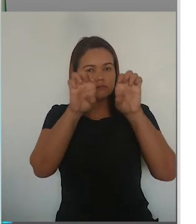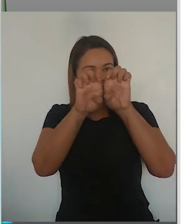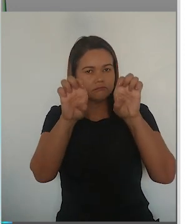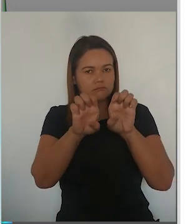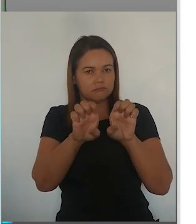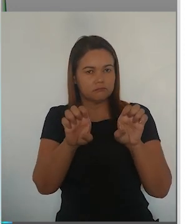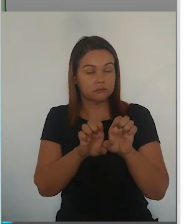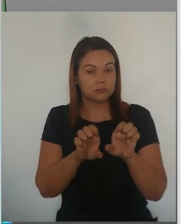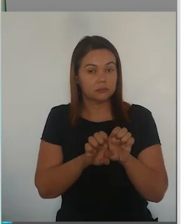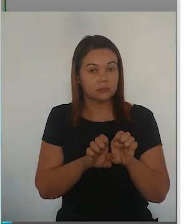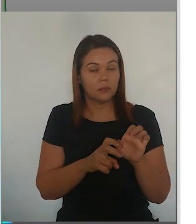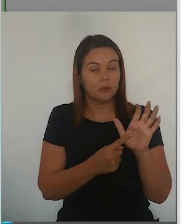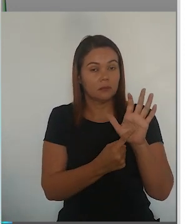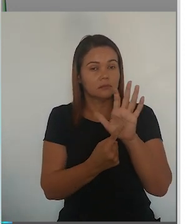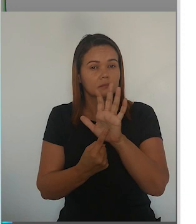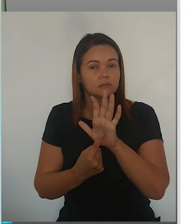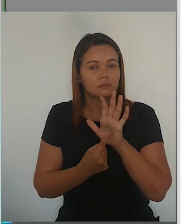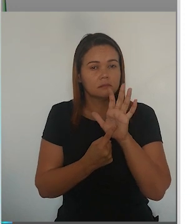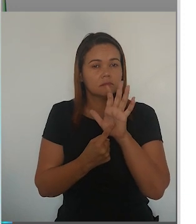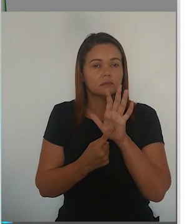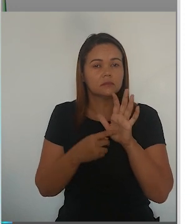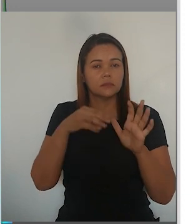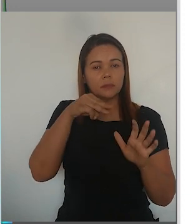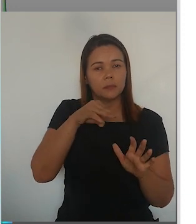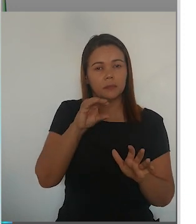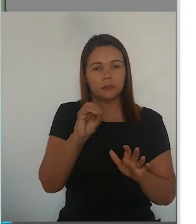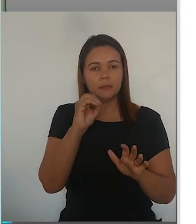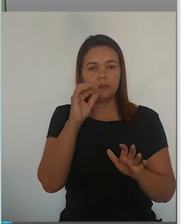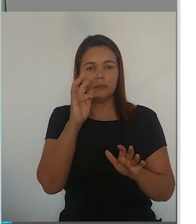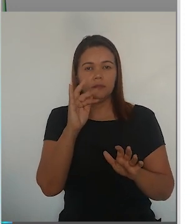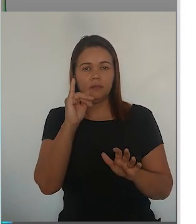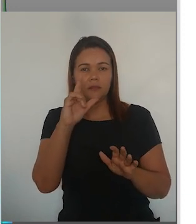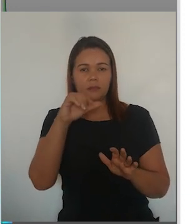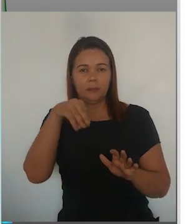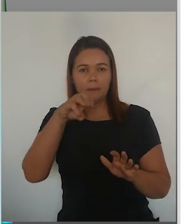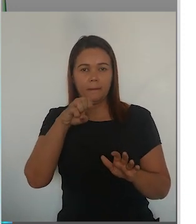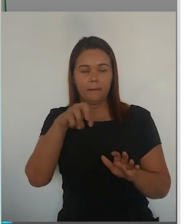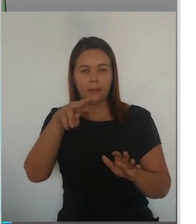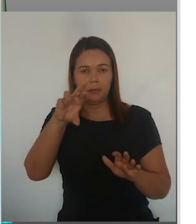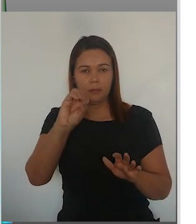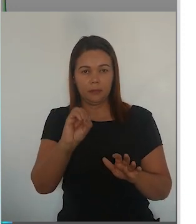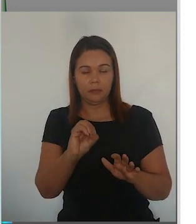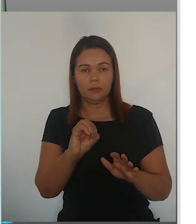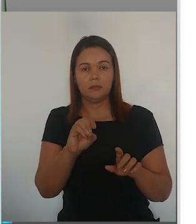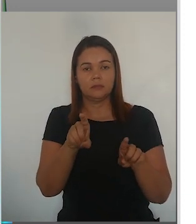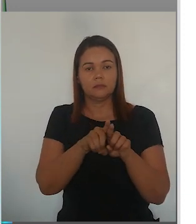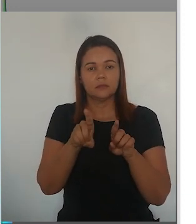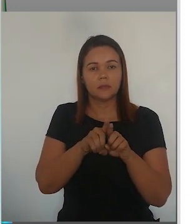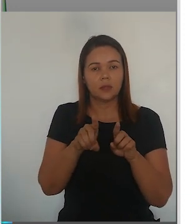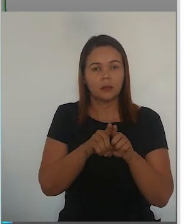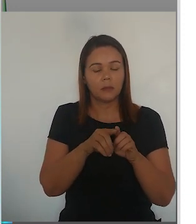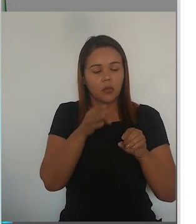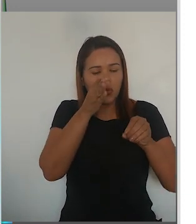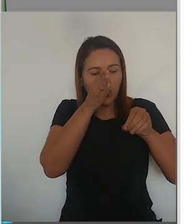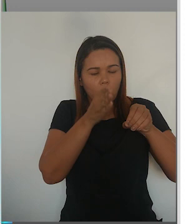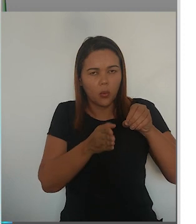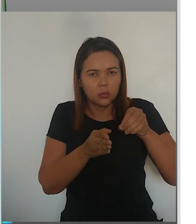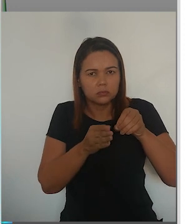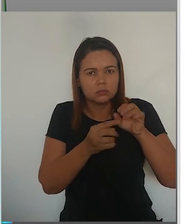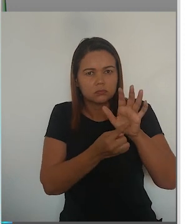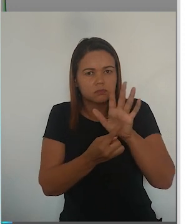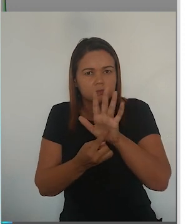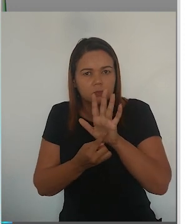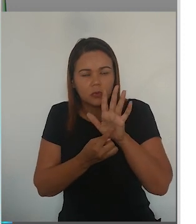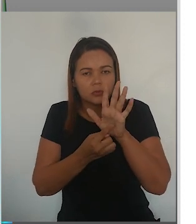Os diagramas da aparência estrutural em nível de corte demonstram quais miofilamentos e